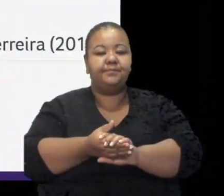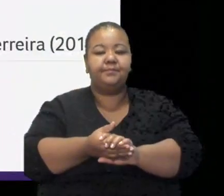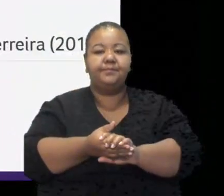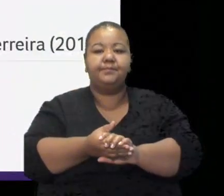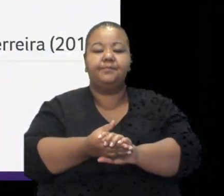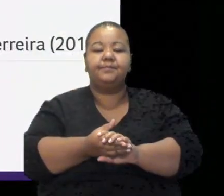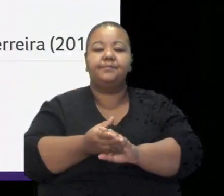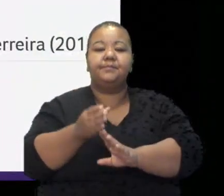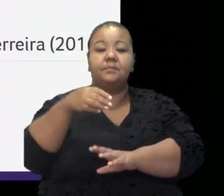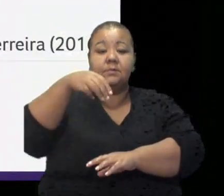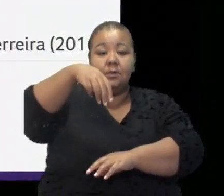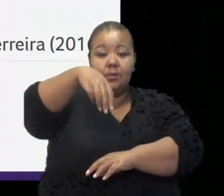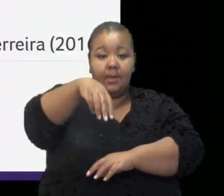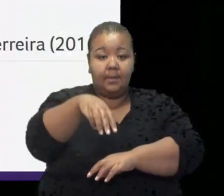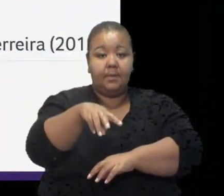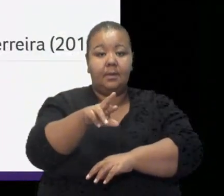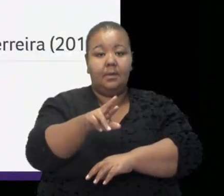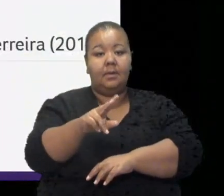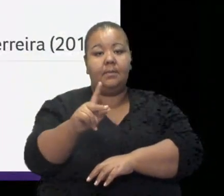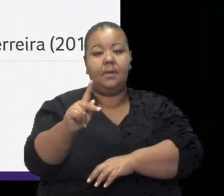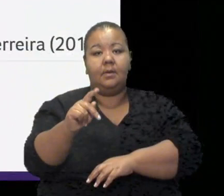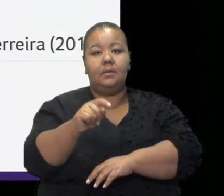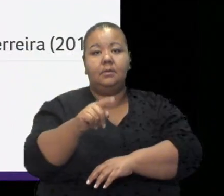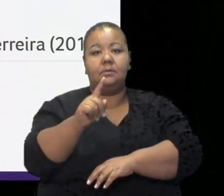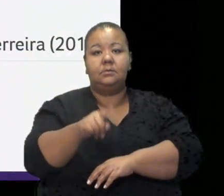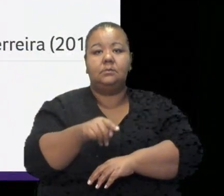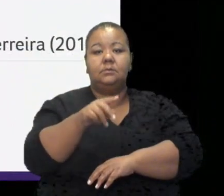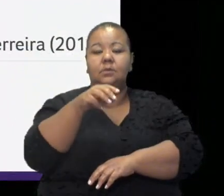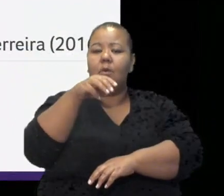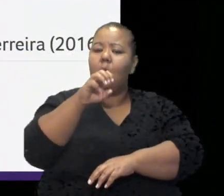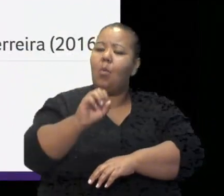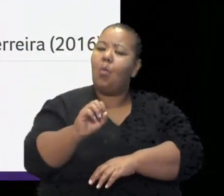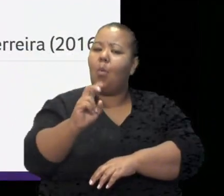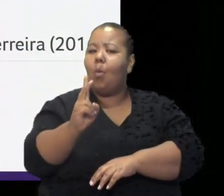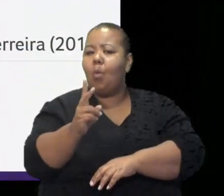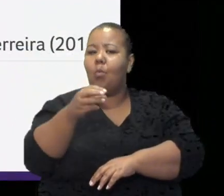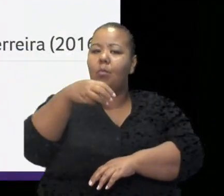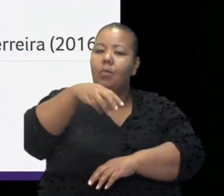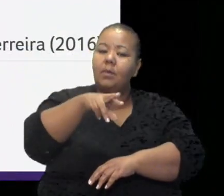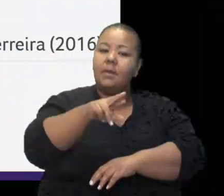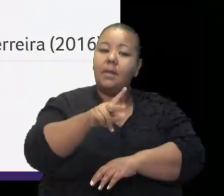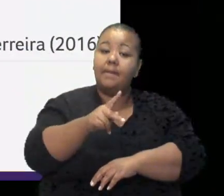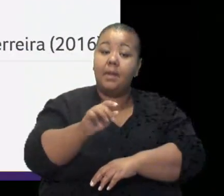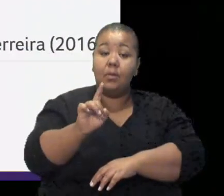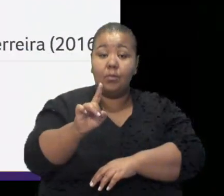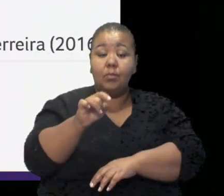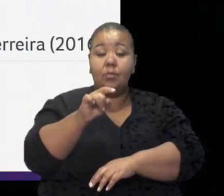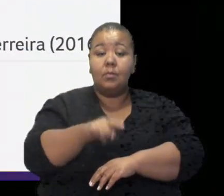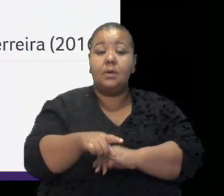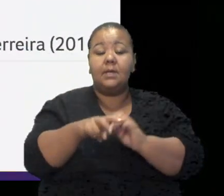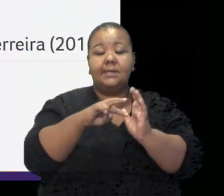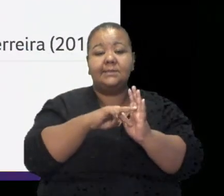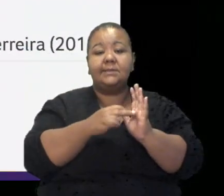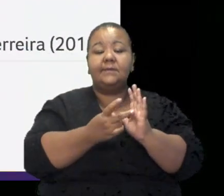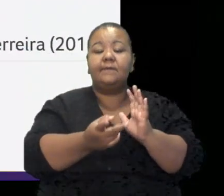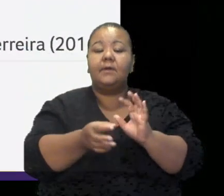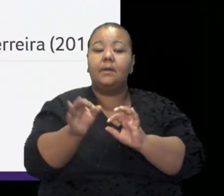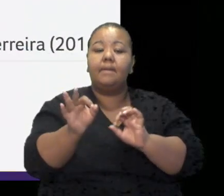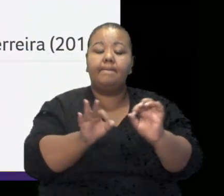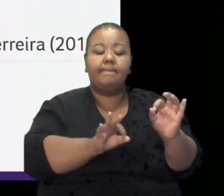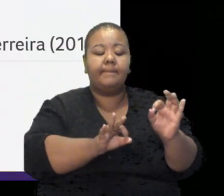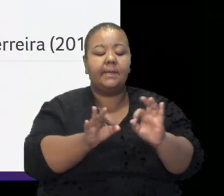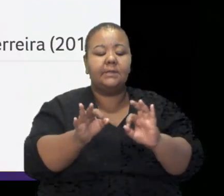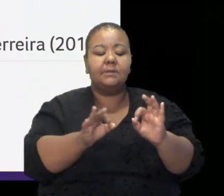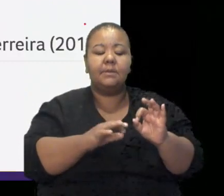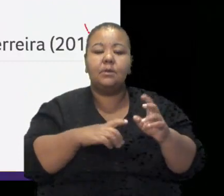Bom, o MRP, né, ou MRP1, é uma sigla que pode ser traduzida como Planejamento das Necessidades de